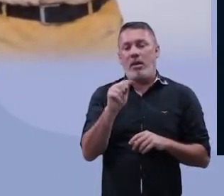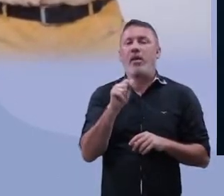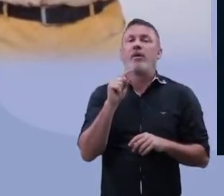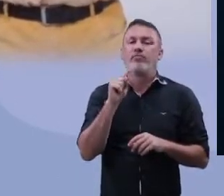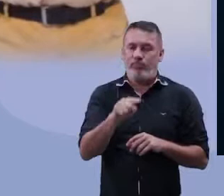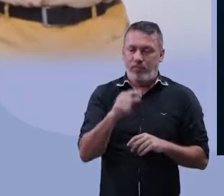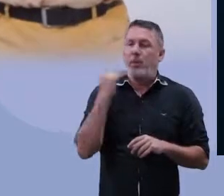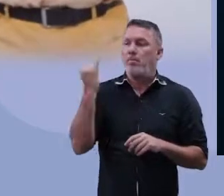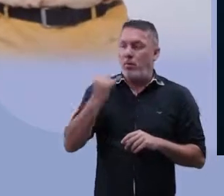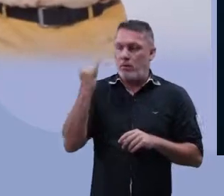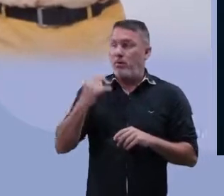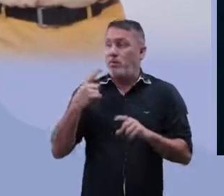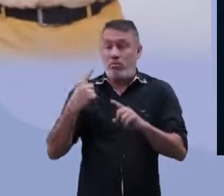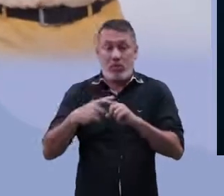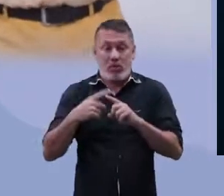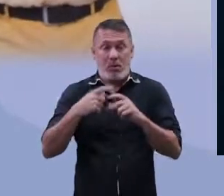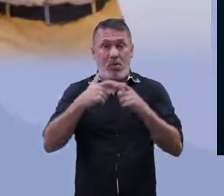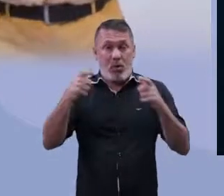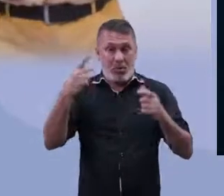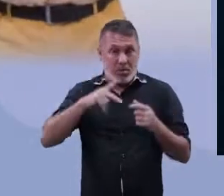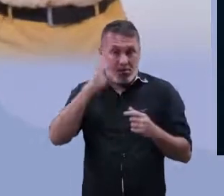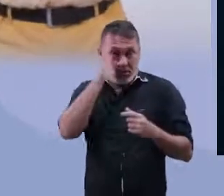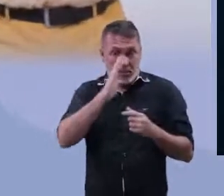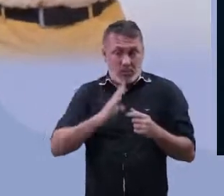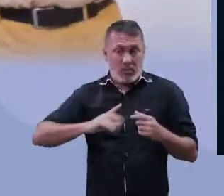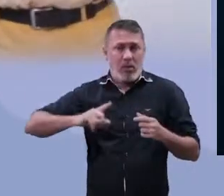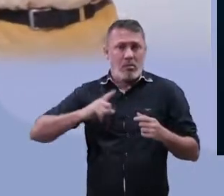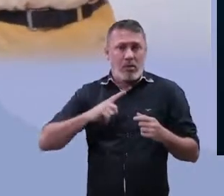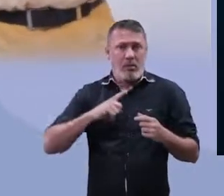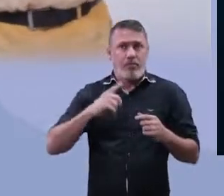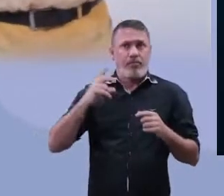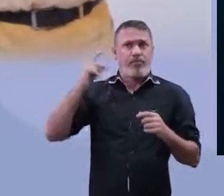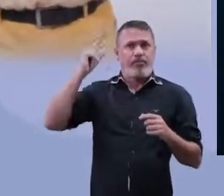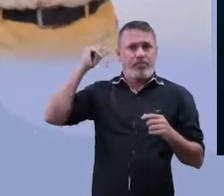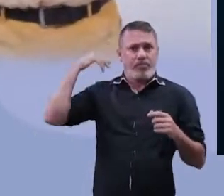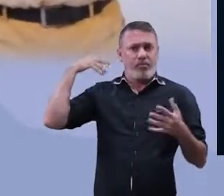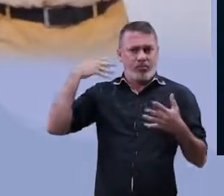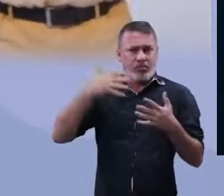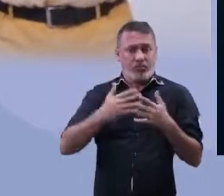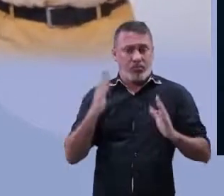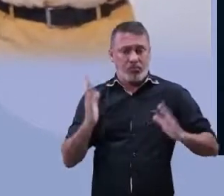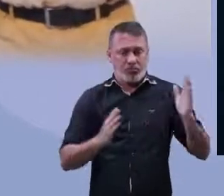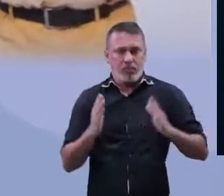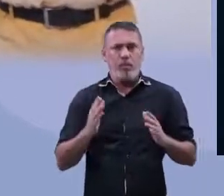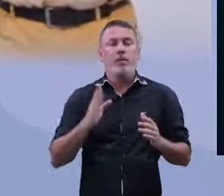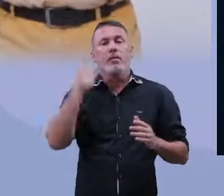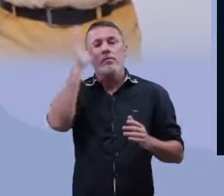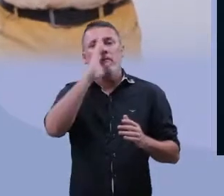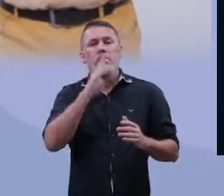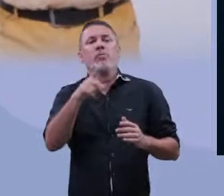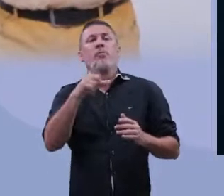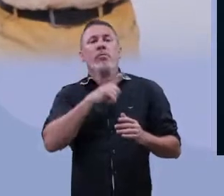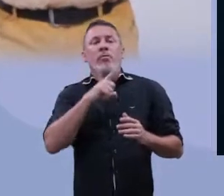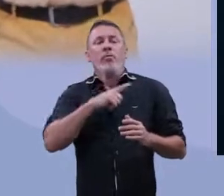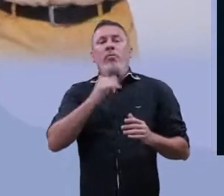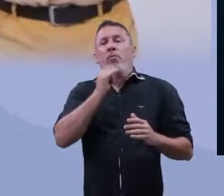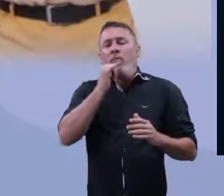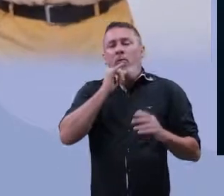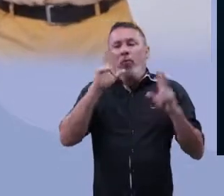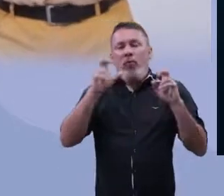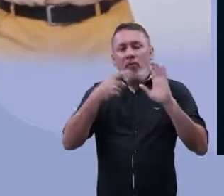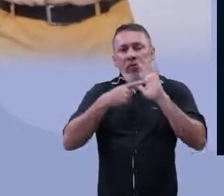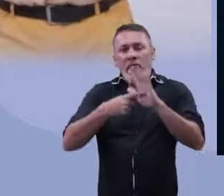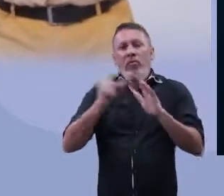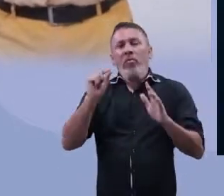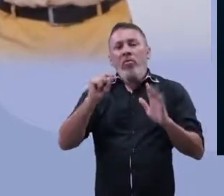importante, né, uma vez que o território brasileiro, durante muito tempo, ele foi detentor do título